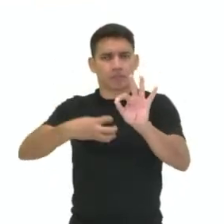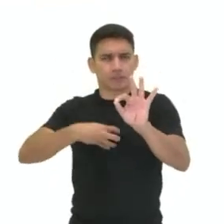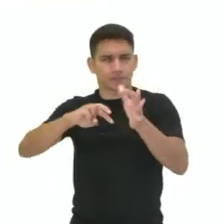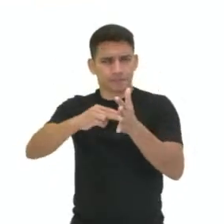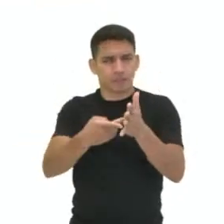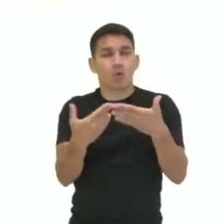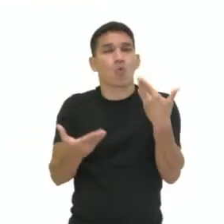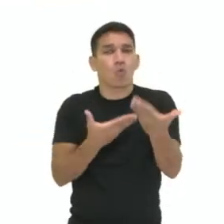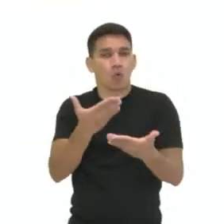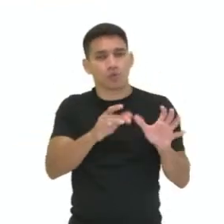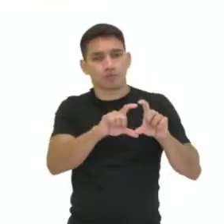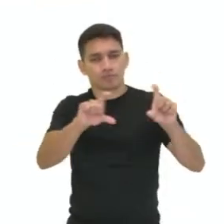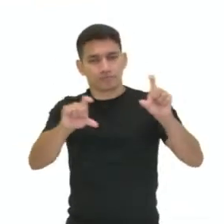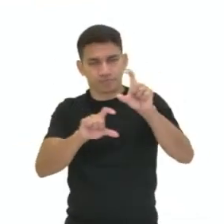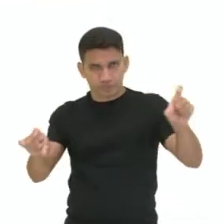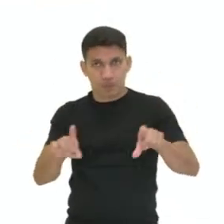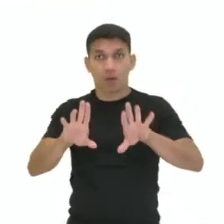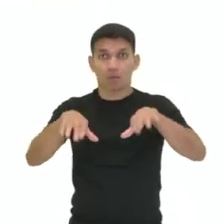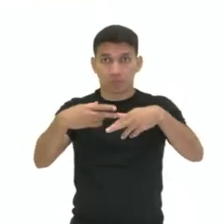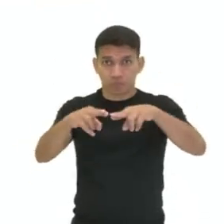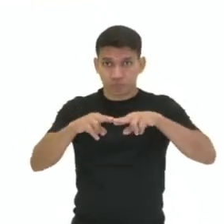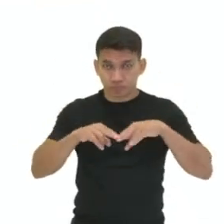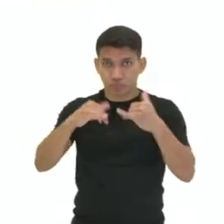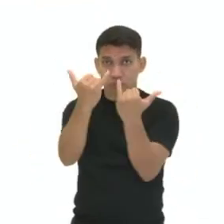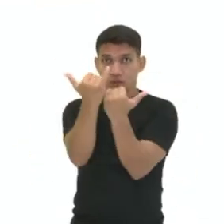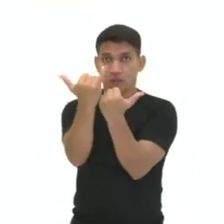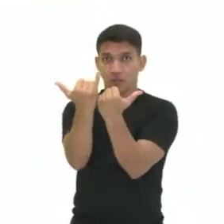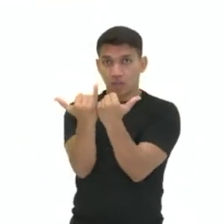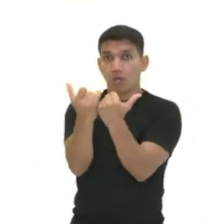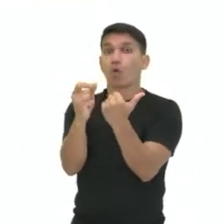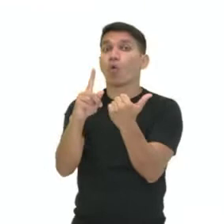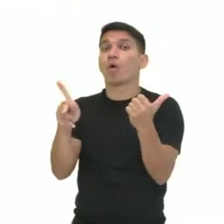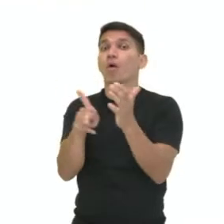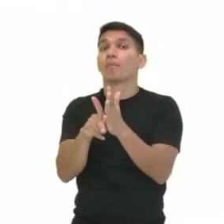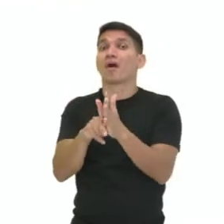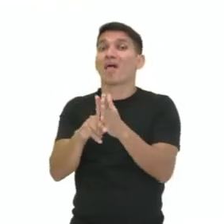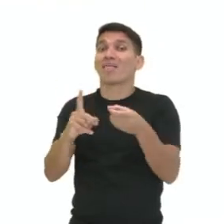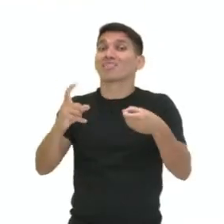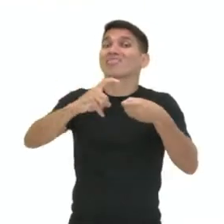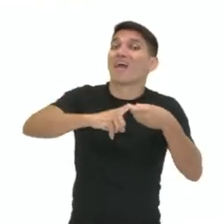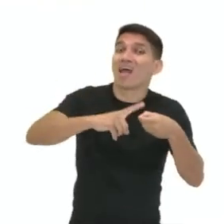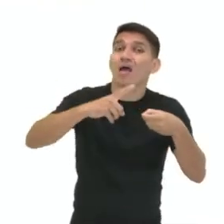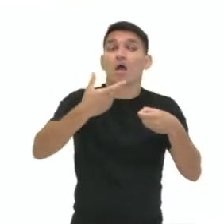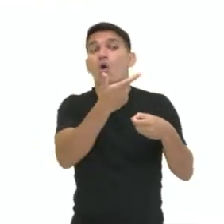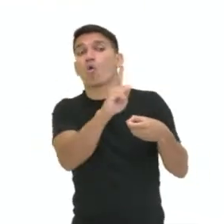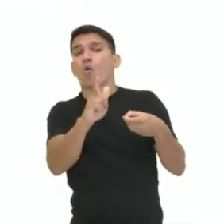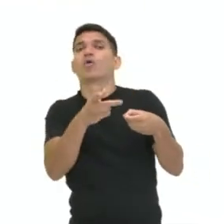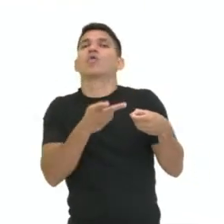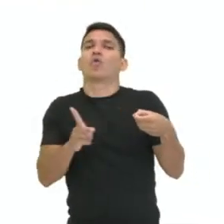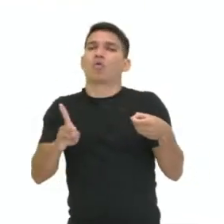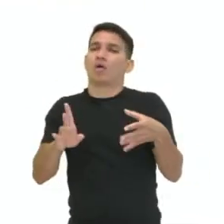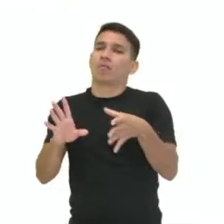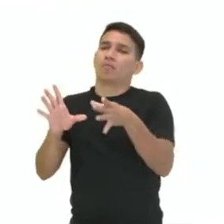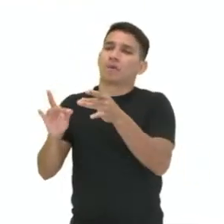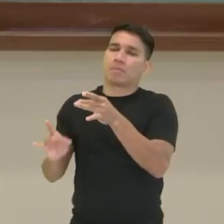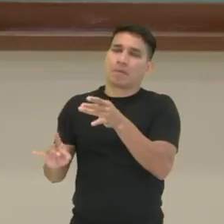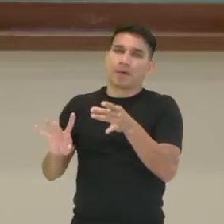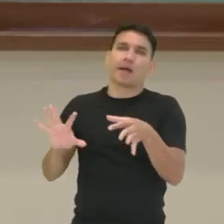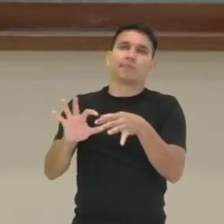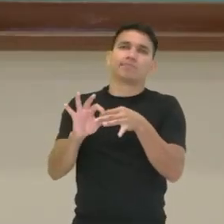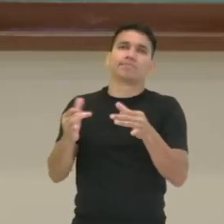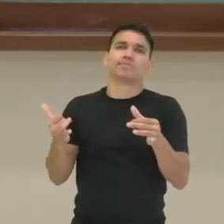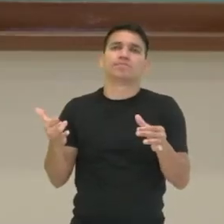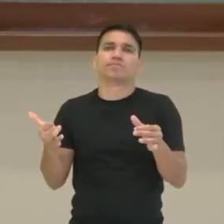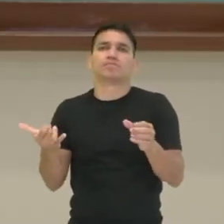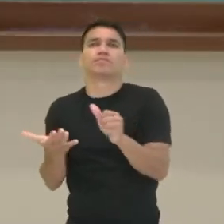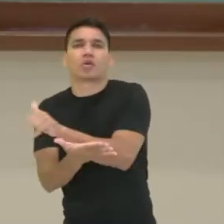Na subordinação, portanto, uma sentença depende sintaticamente da outra para que tenha sentido completo. É o